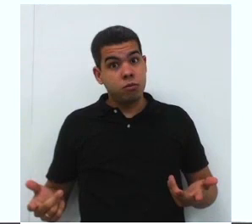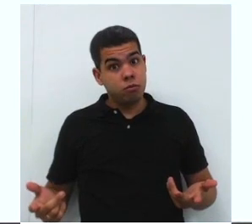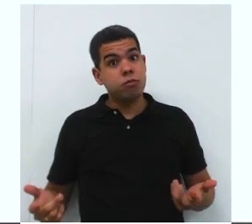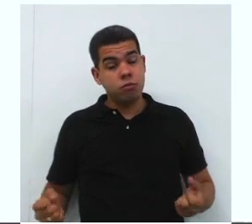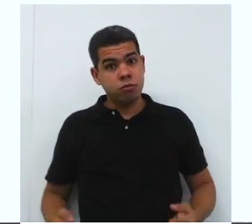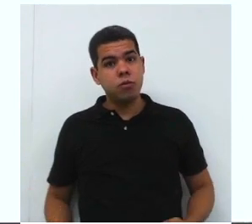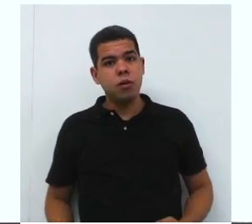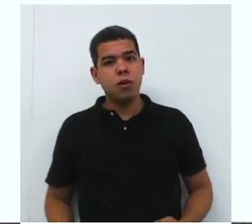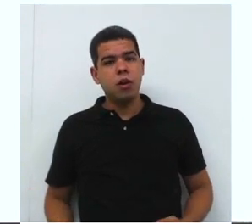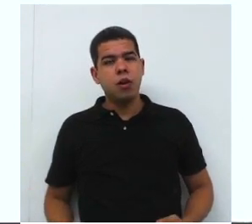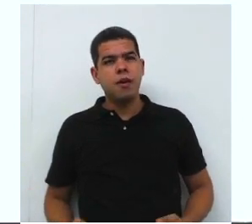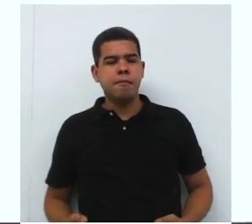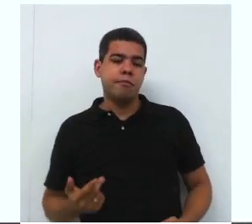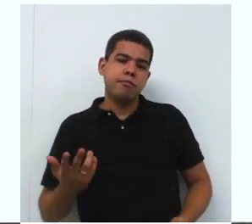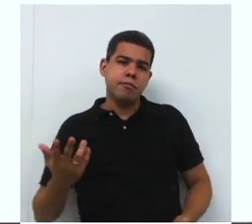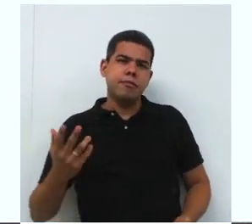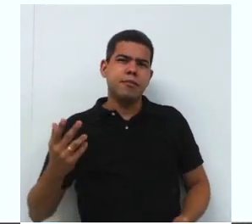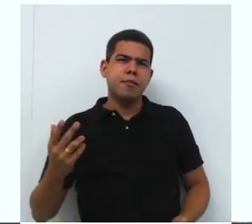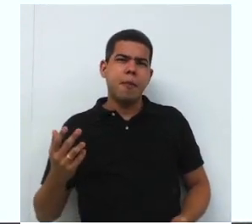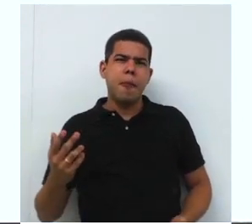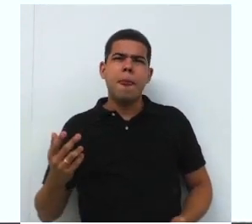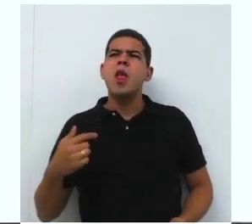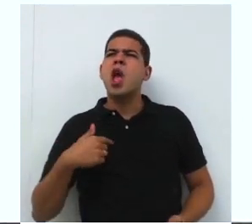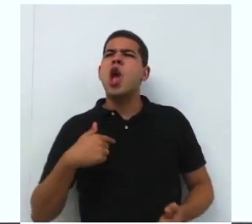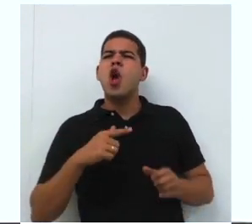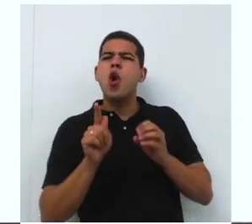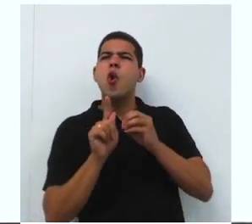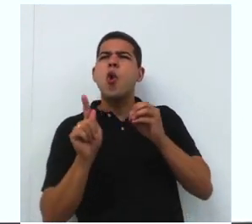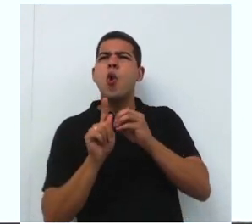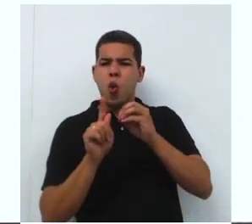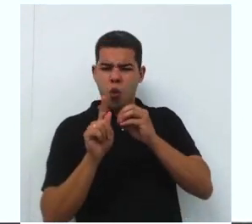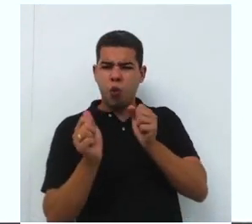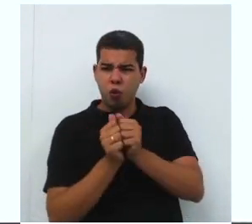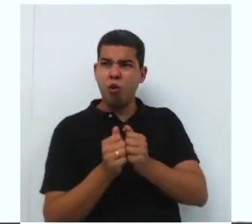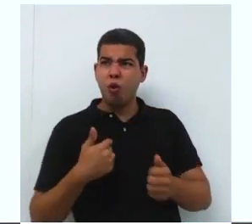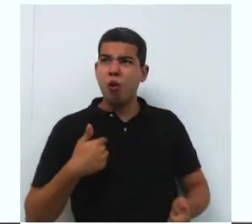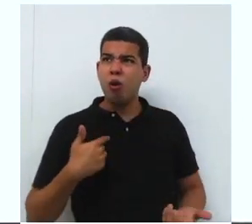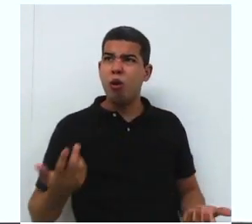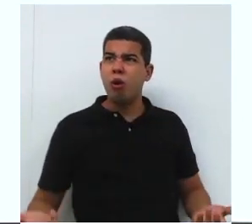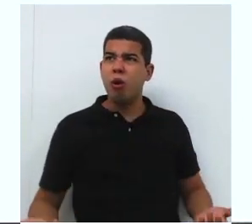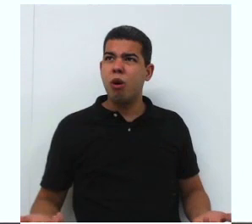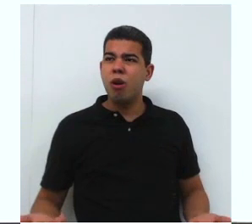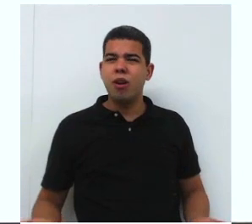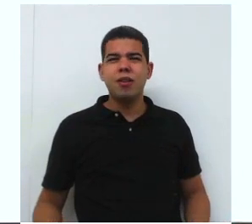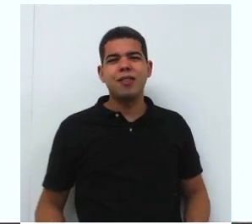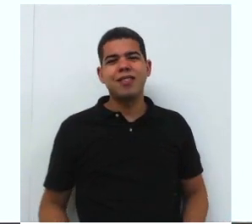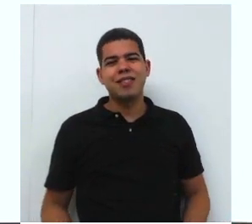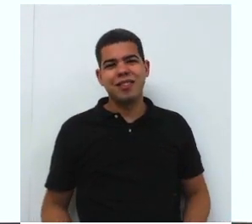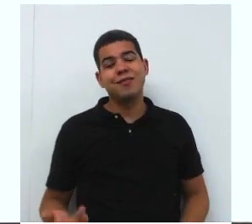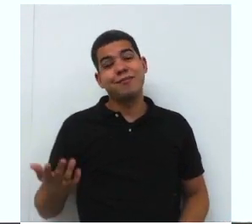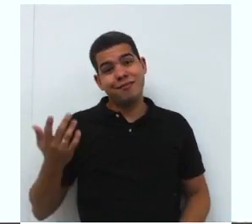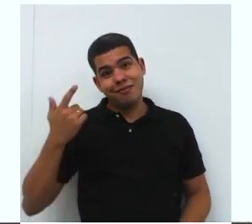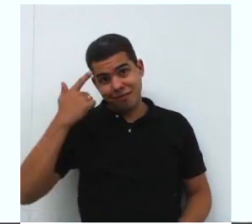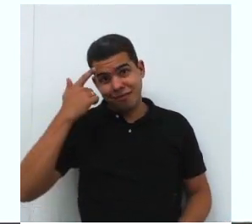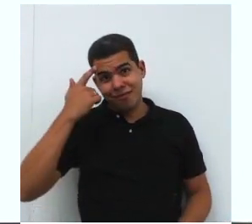gente aprendeu aí? A gente tem que andar com o Google do lado, Então, essa preocupação é